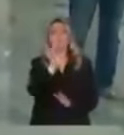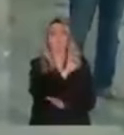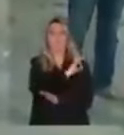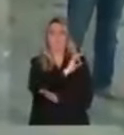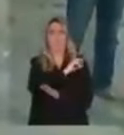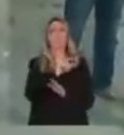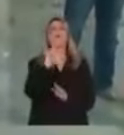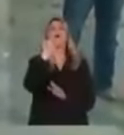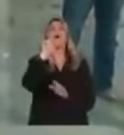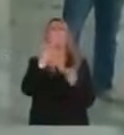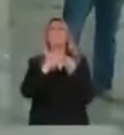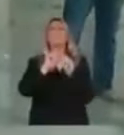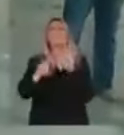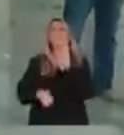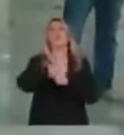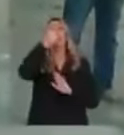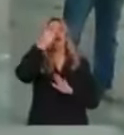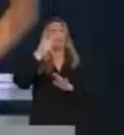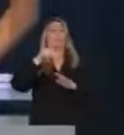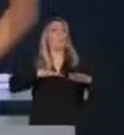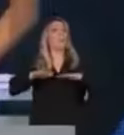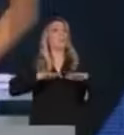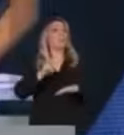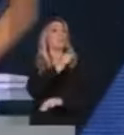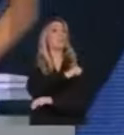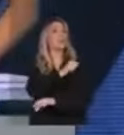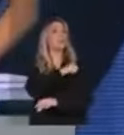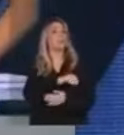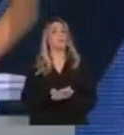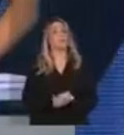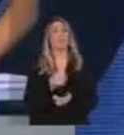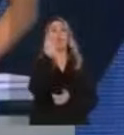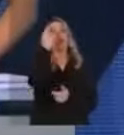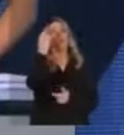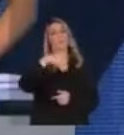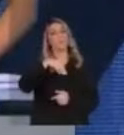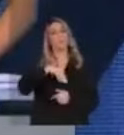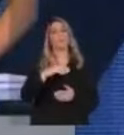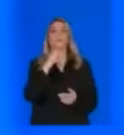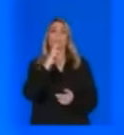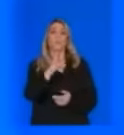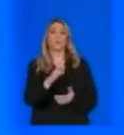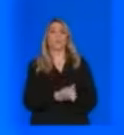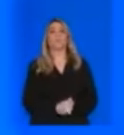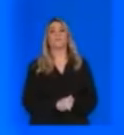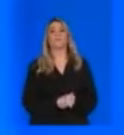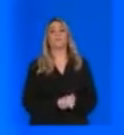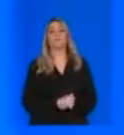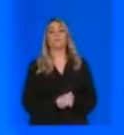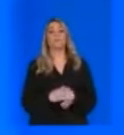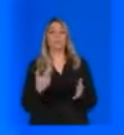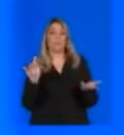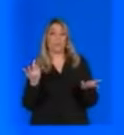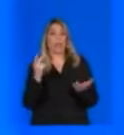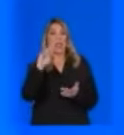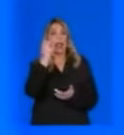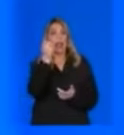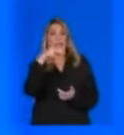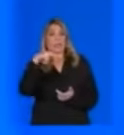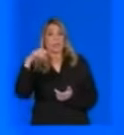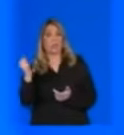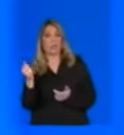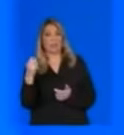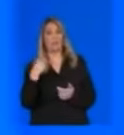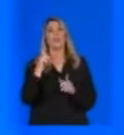senhor vai fazer para melhorar a mobilidade do Rio 1 minuto e meio candidato Hana nós vamos